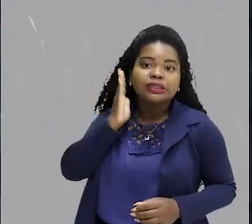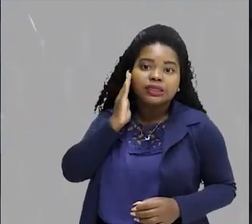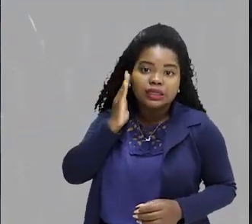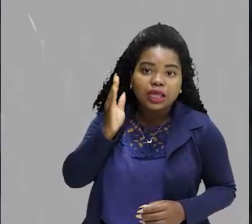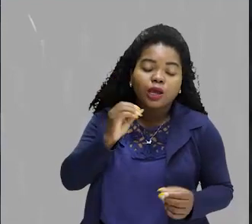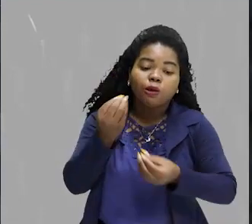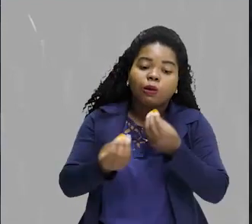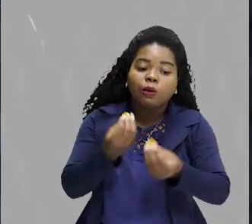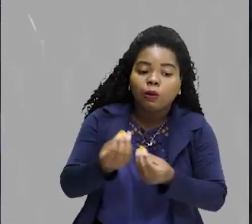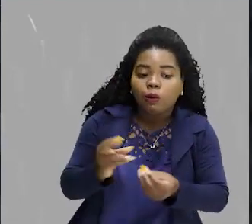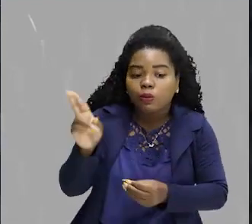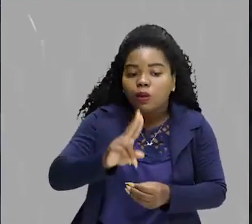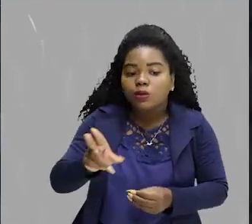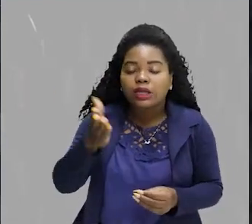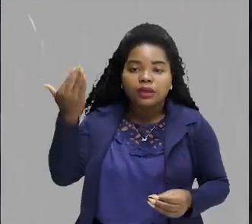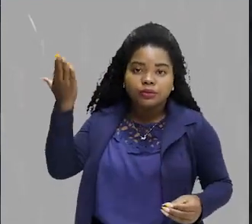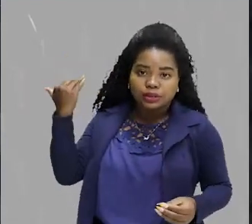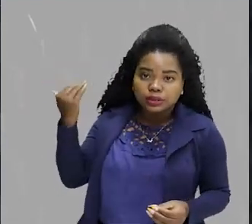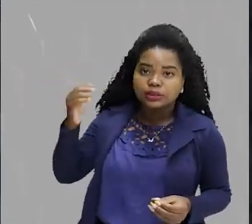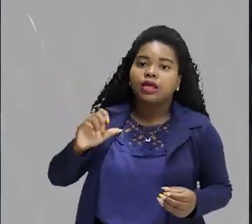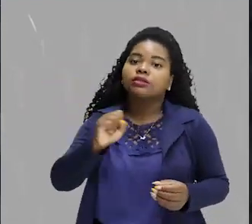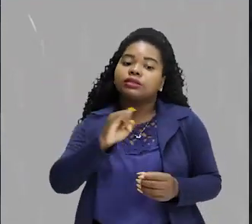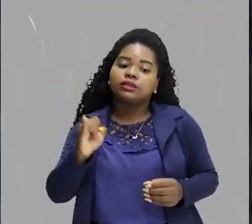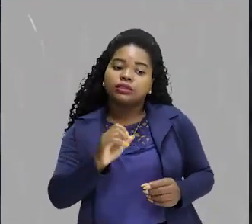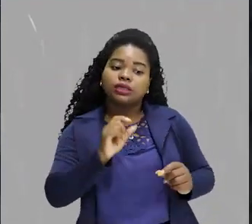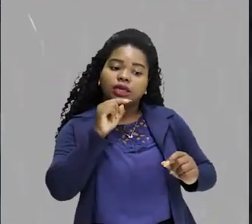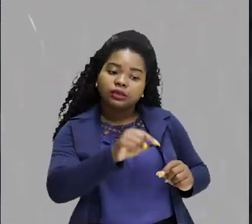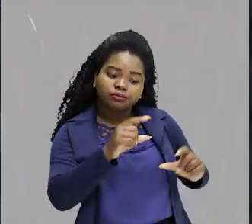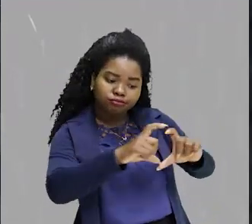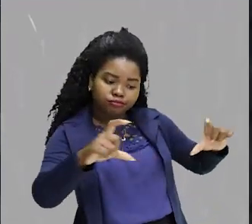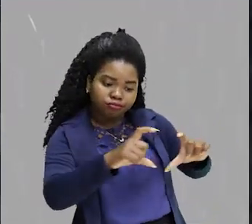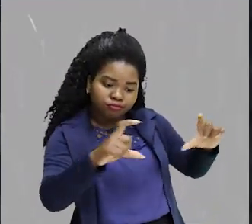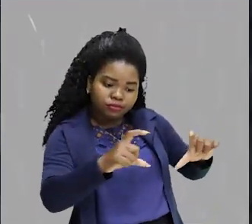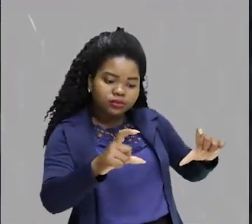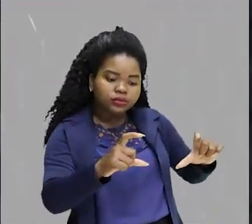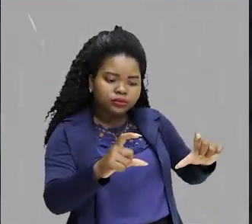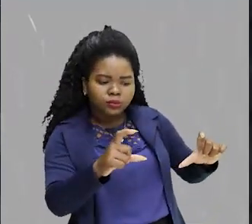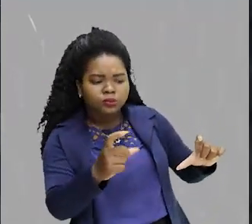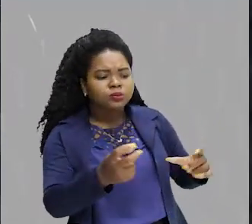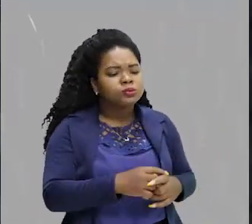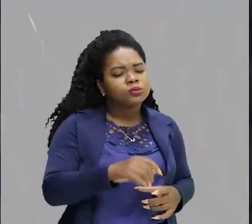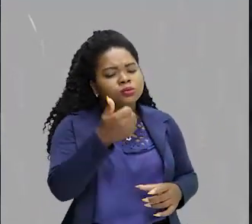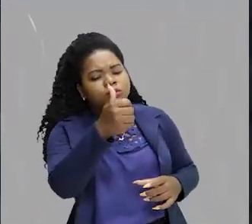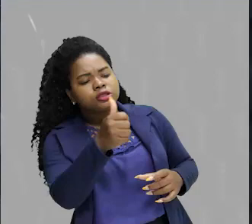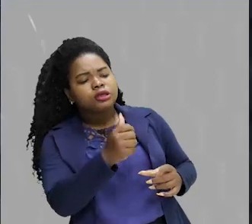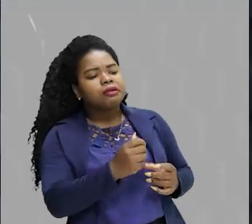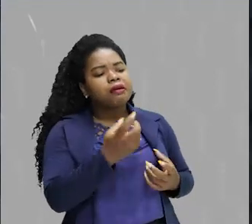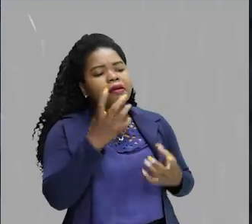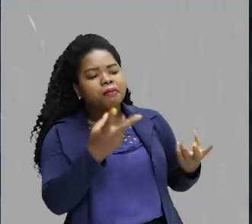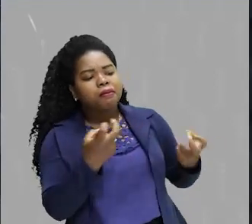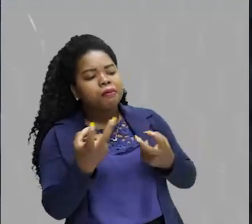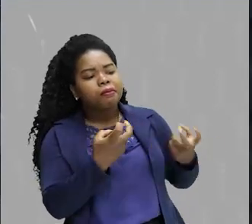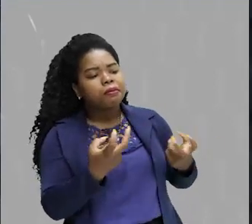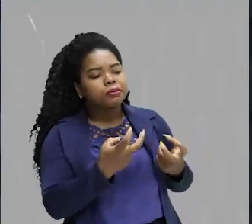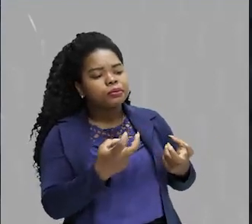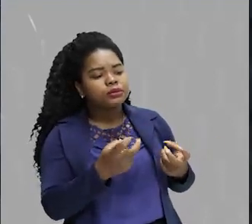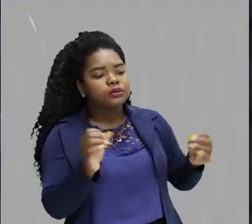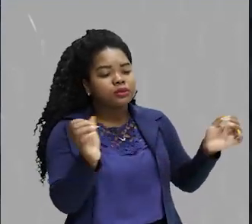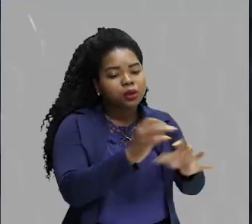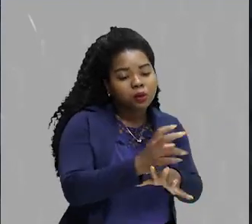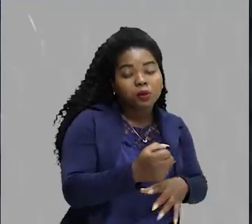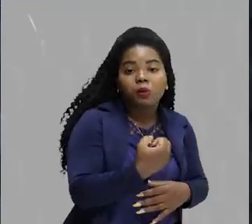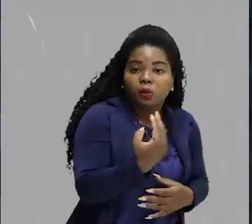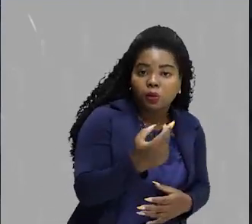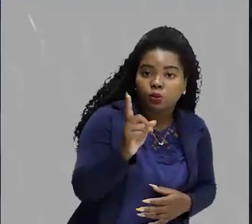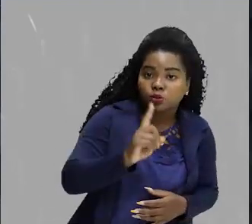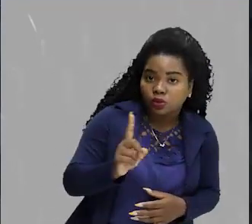usar o passado é você considerar se aquela ação já terminou ou não. Então, existem ações, por exemplo, que você praticou